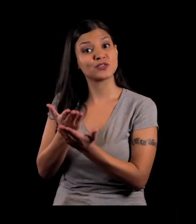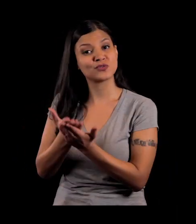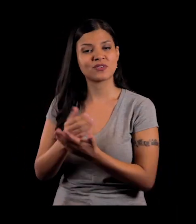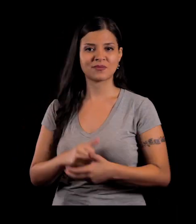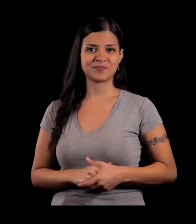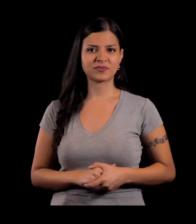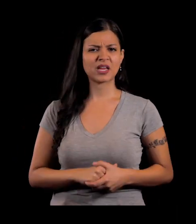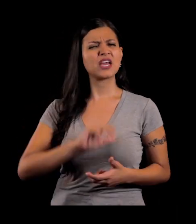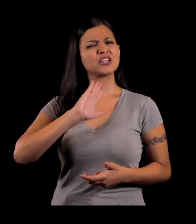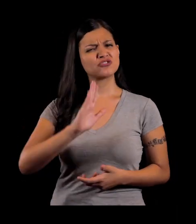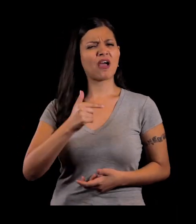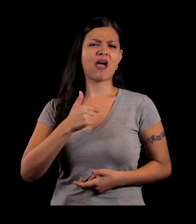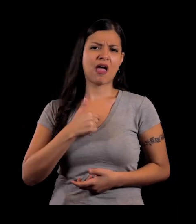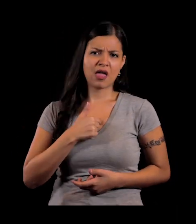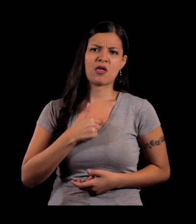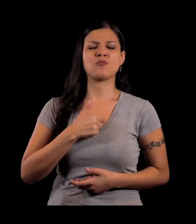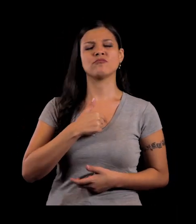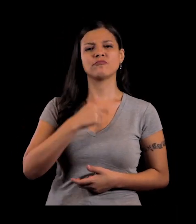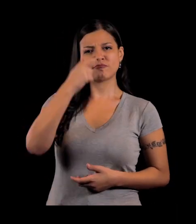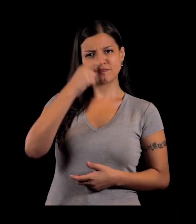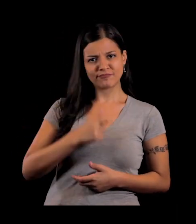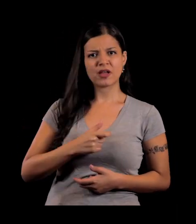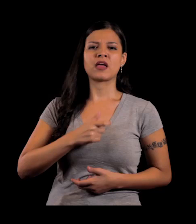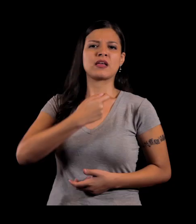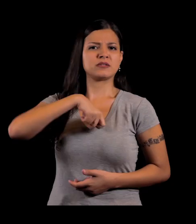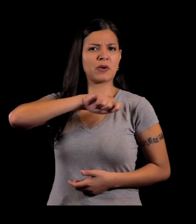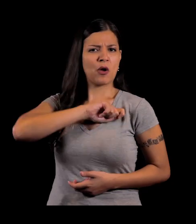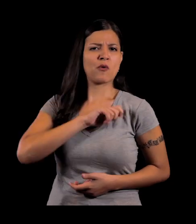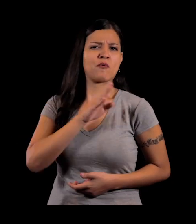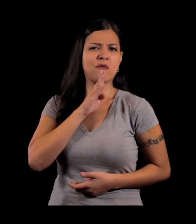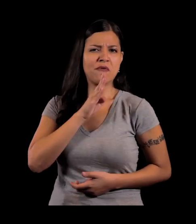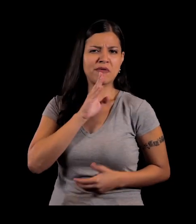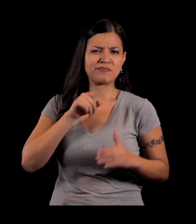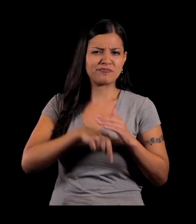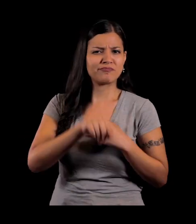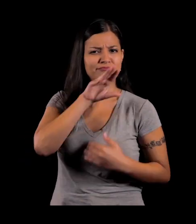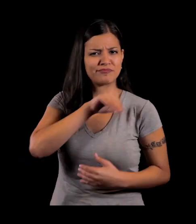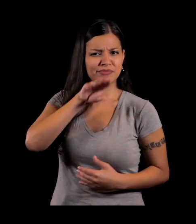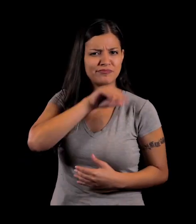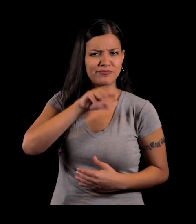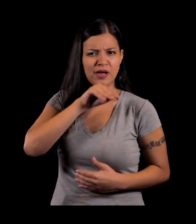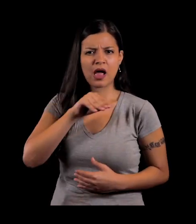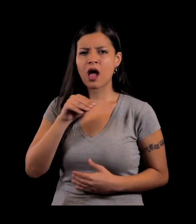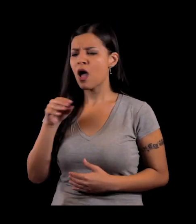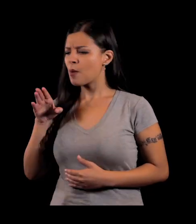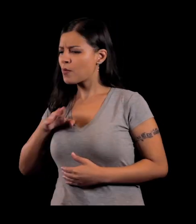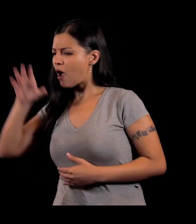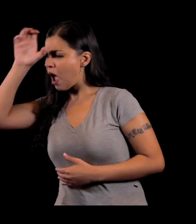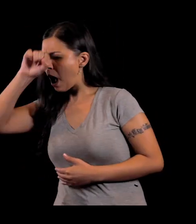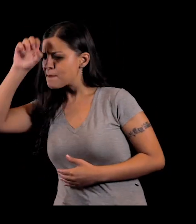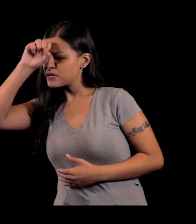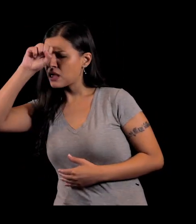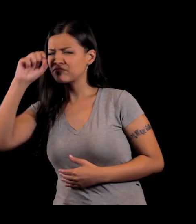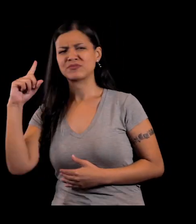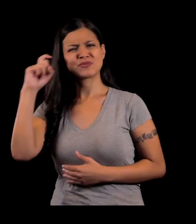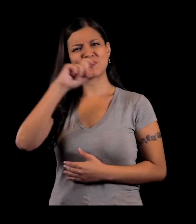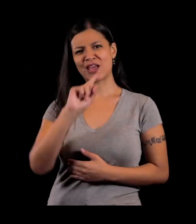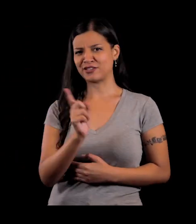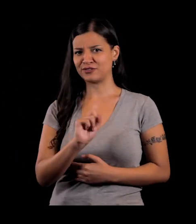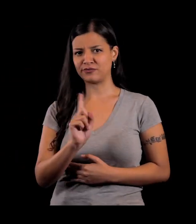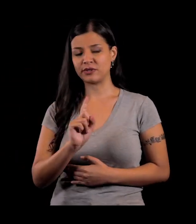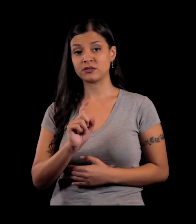espanhol, português, a língua, não é muito difícil, não é muito difícil. Mas eu acho, para ser